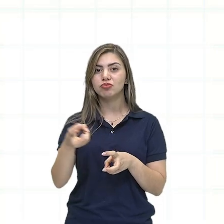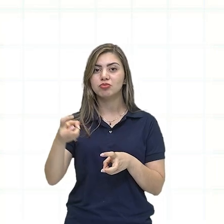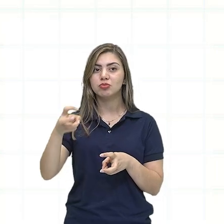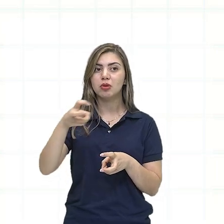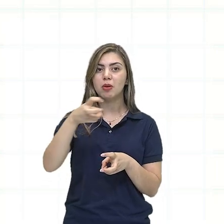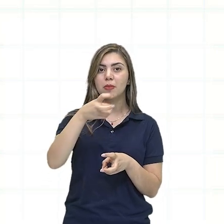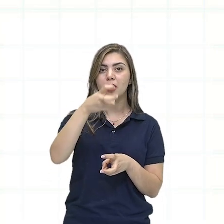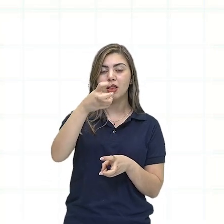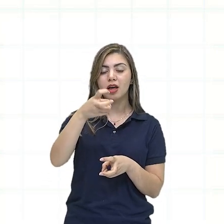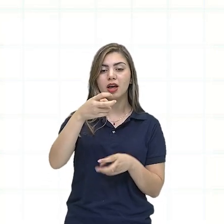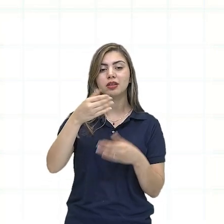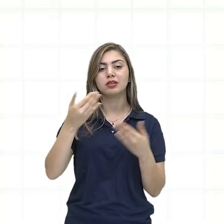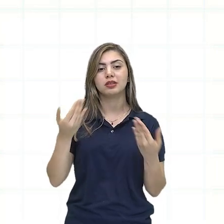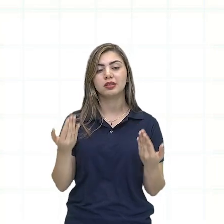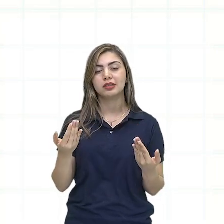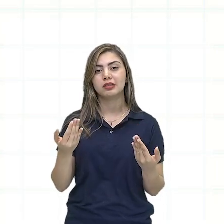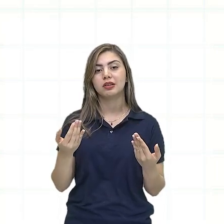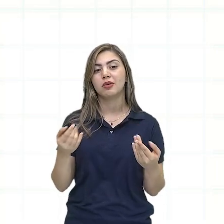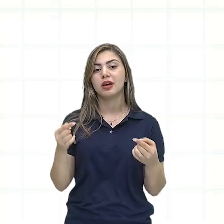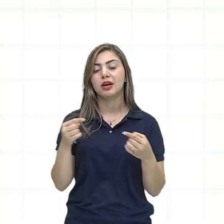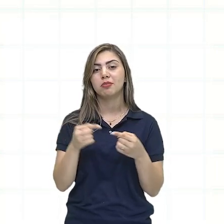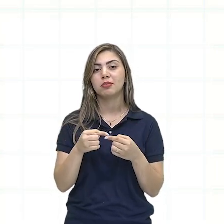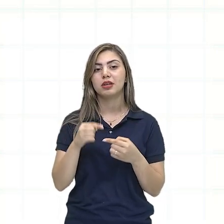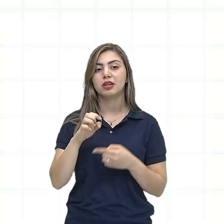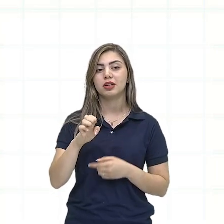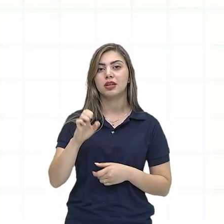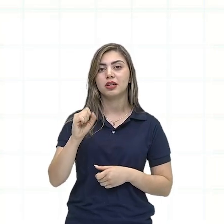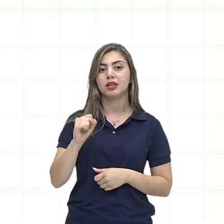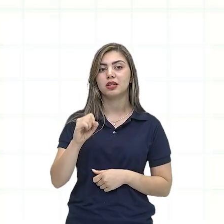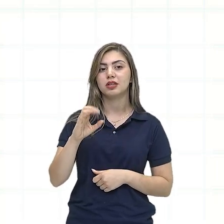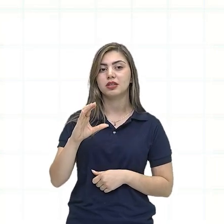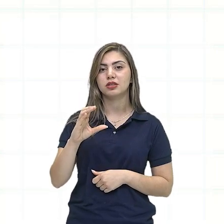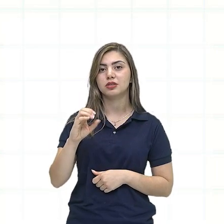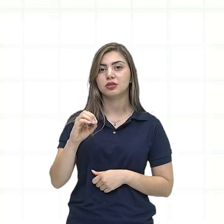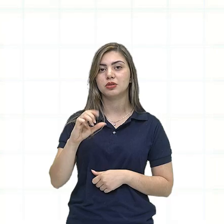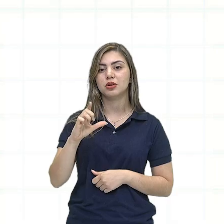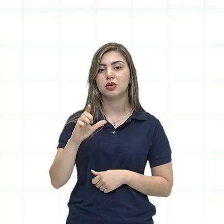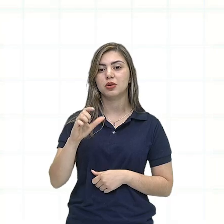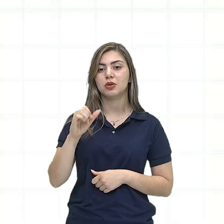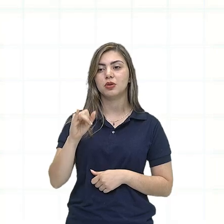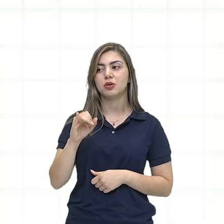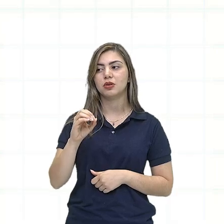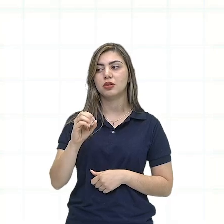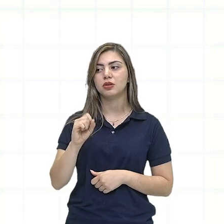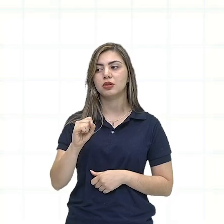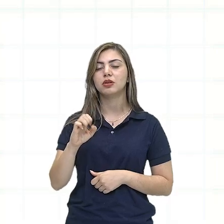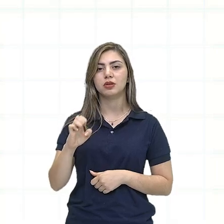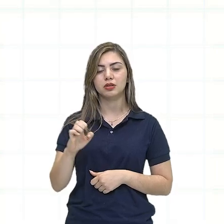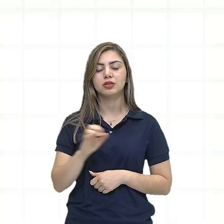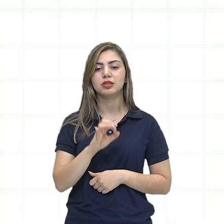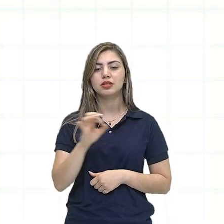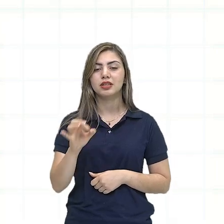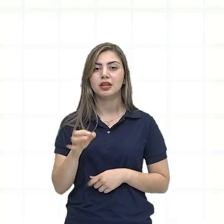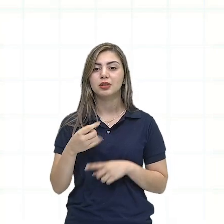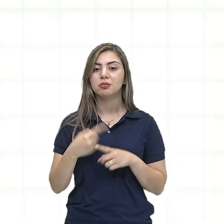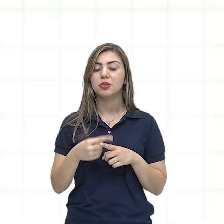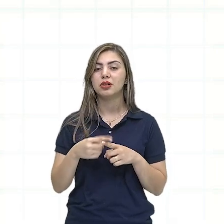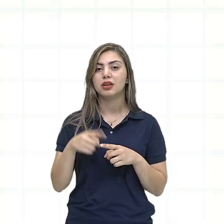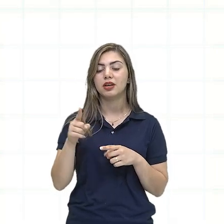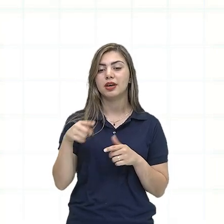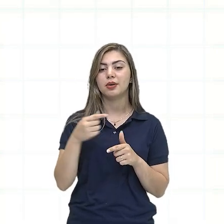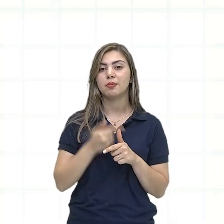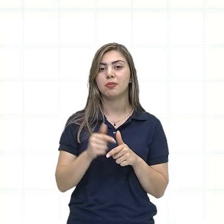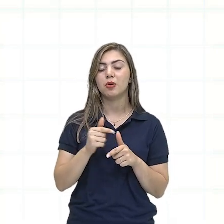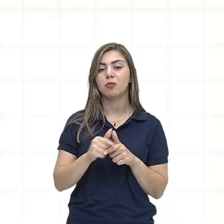coluna, eu estou retratando, então, uma escoliose, ok? Que é justamente uma curvatura anormal da coluna